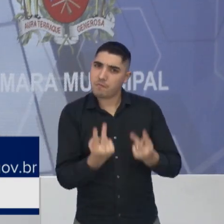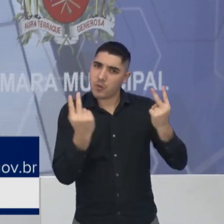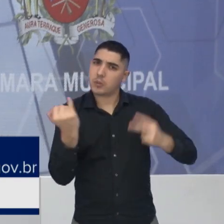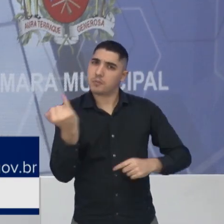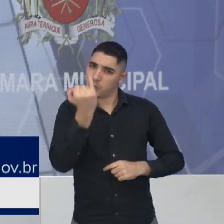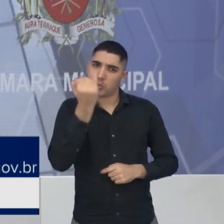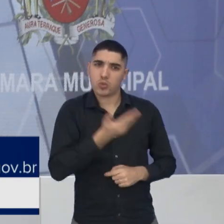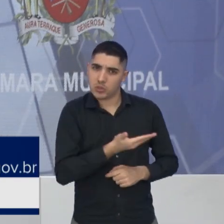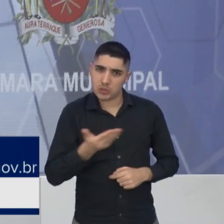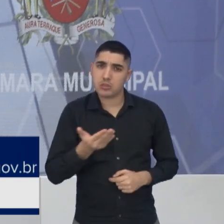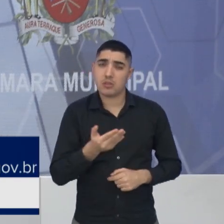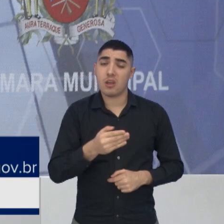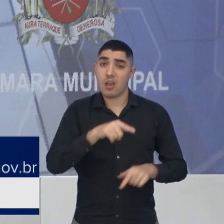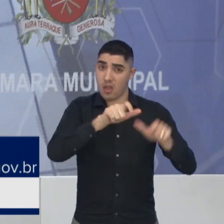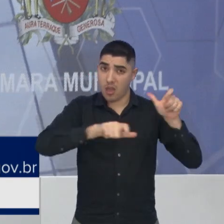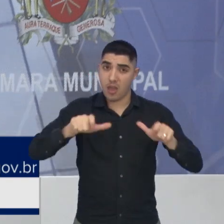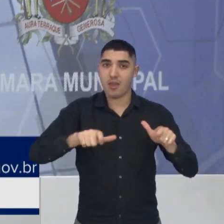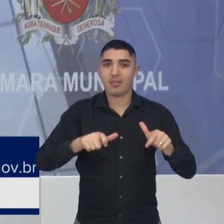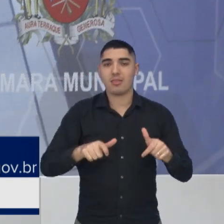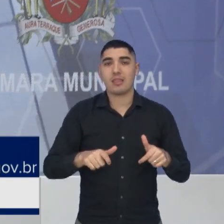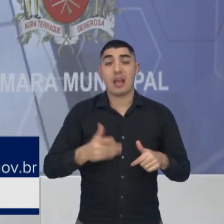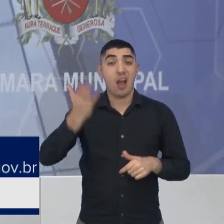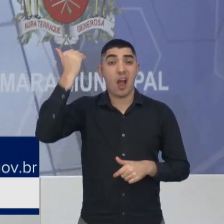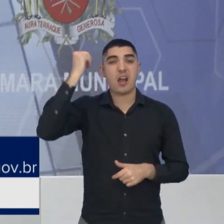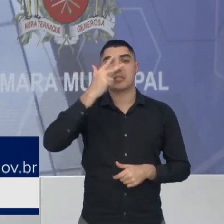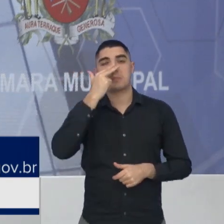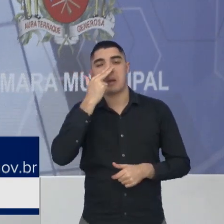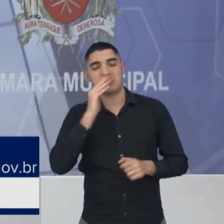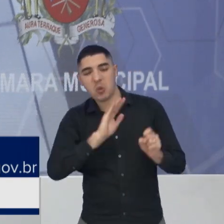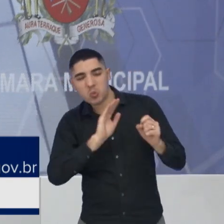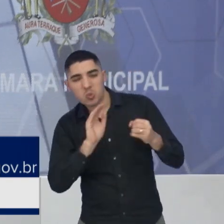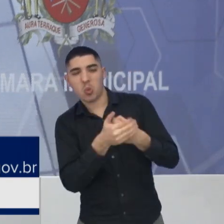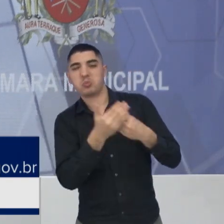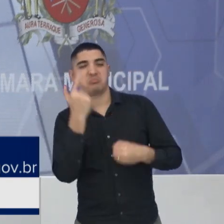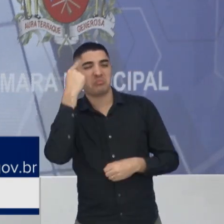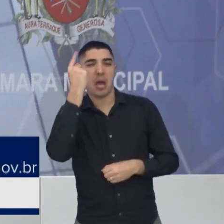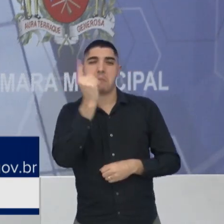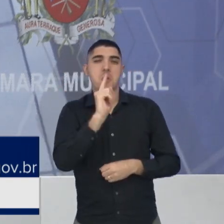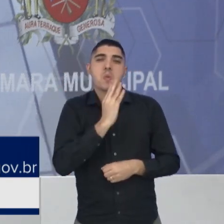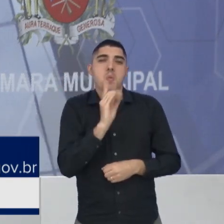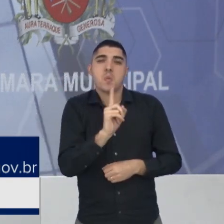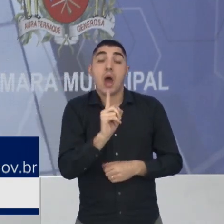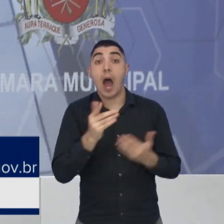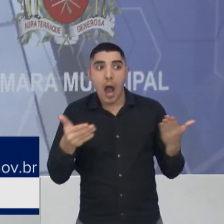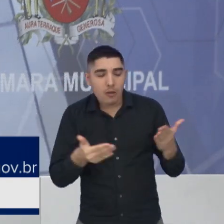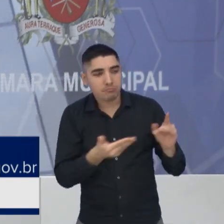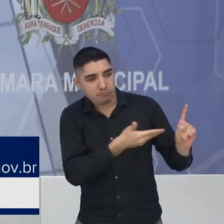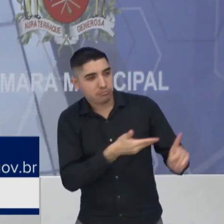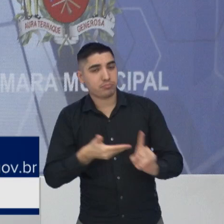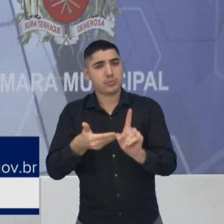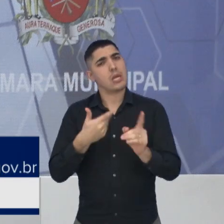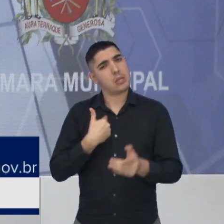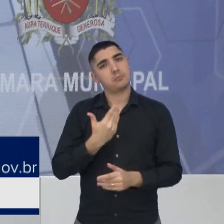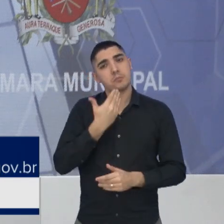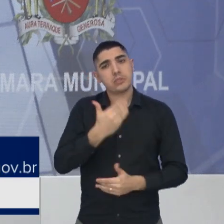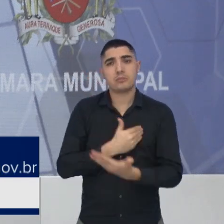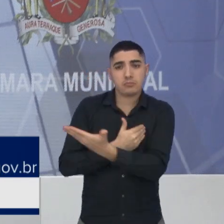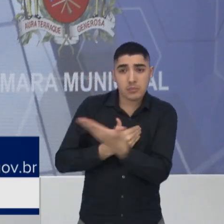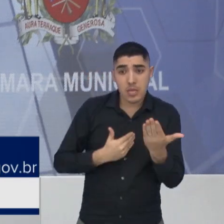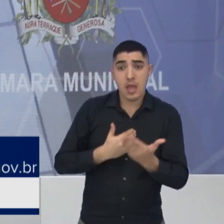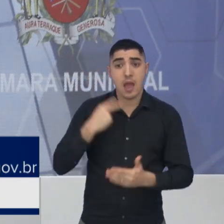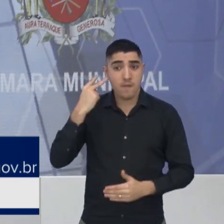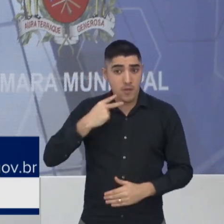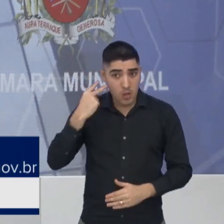que estavam no anonimato. Então, gostaria que os amigos, colegas vereadores,